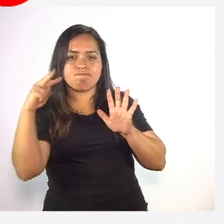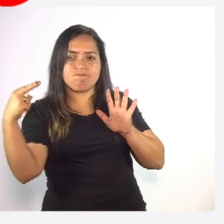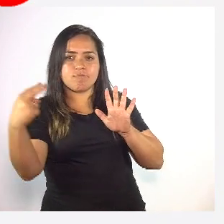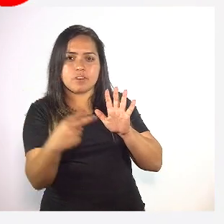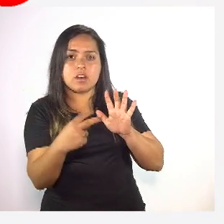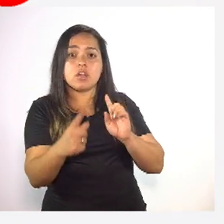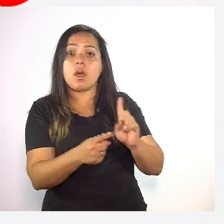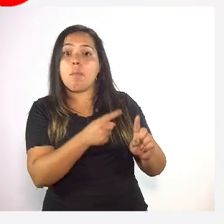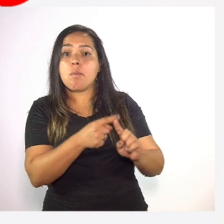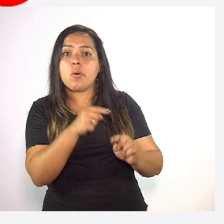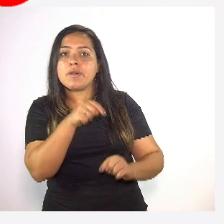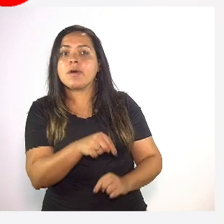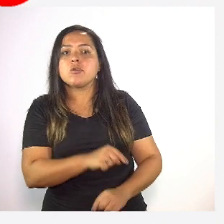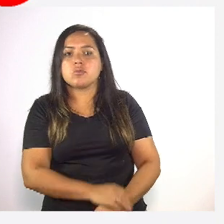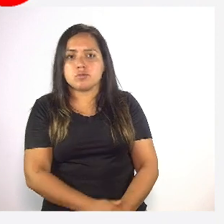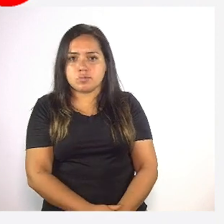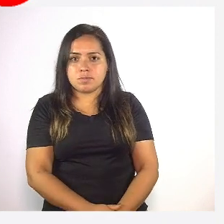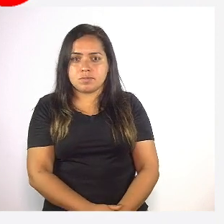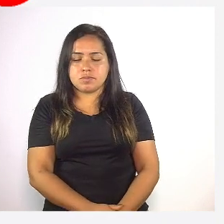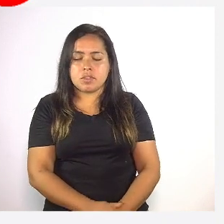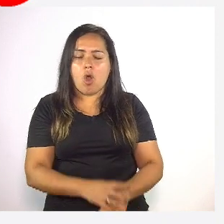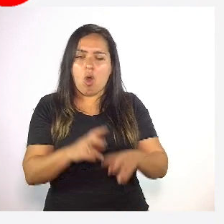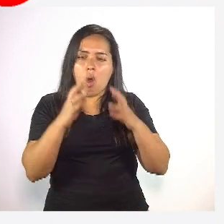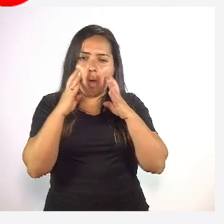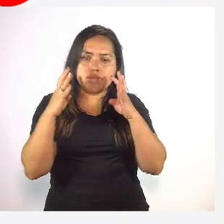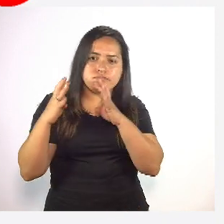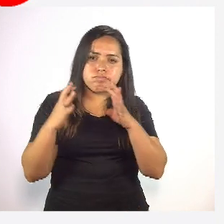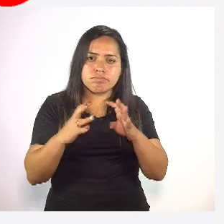quê? Observem o seguinte.